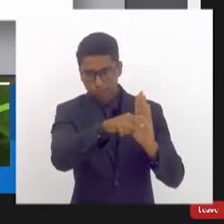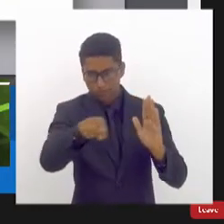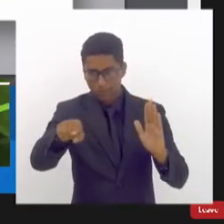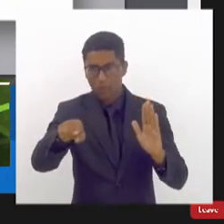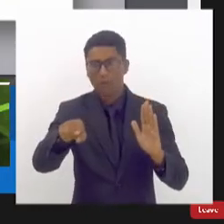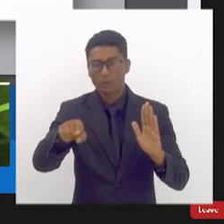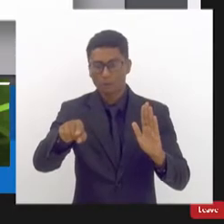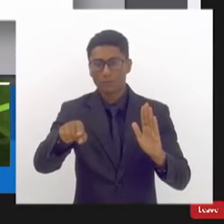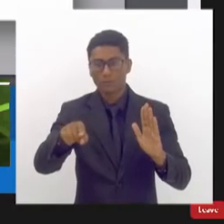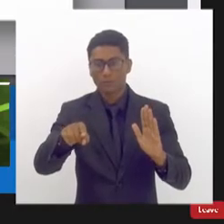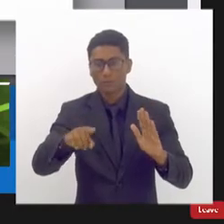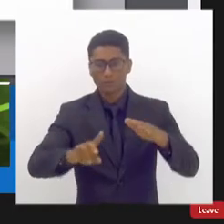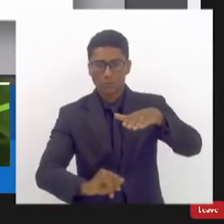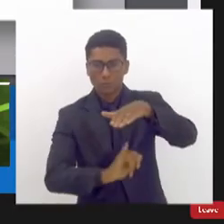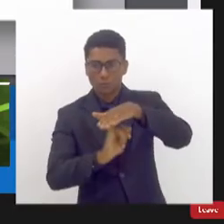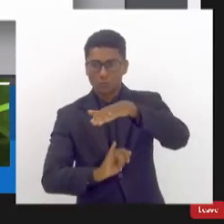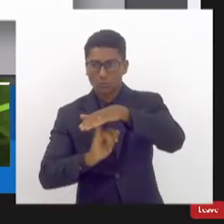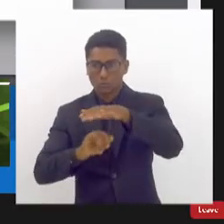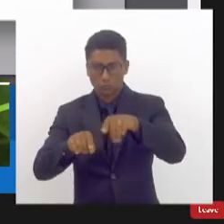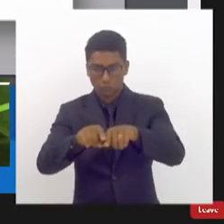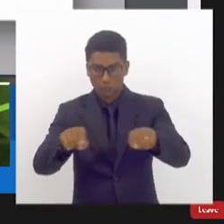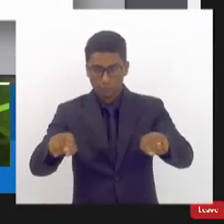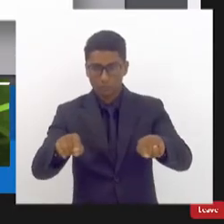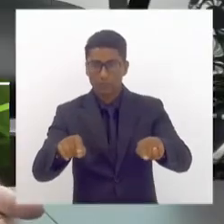cederem, respeitadas suas cargas horárias,